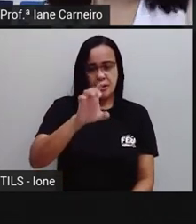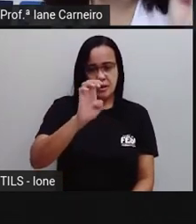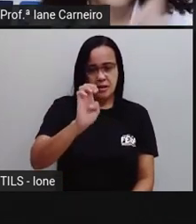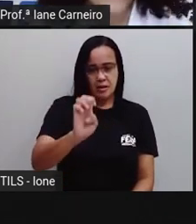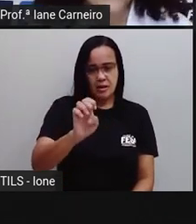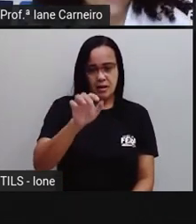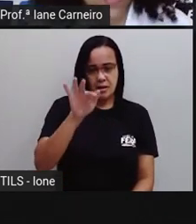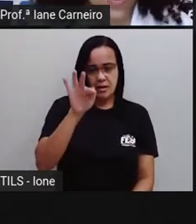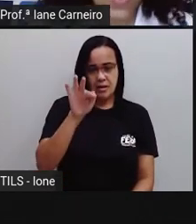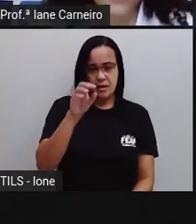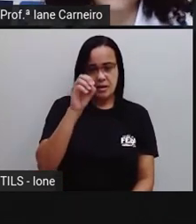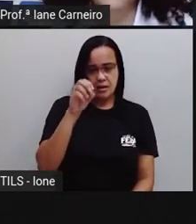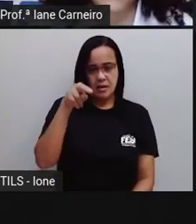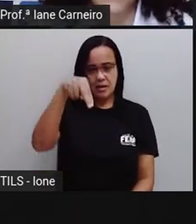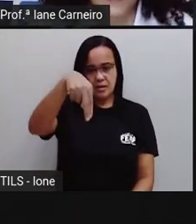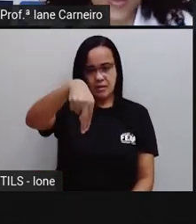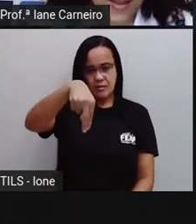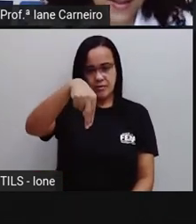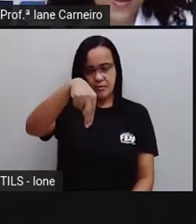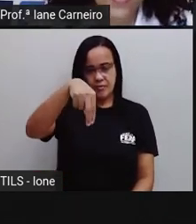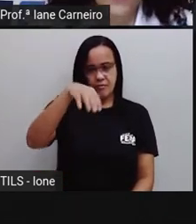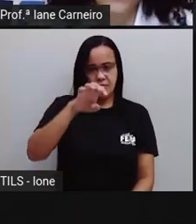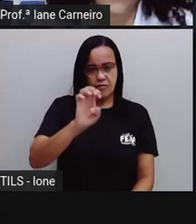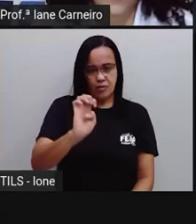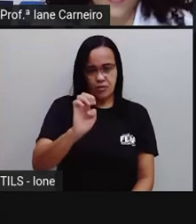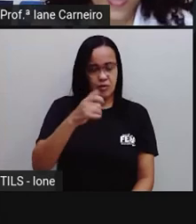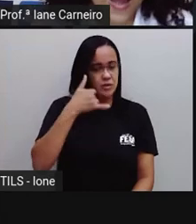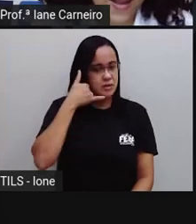que ser o t e o pé